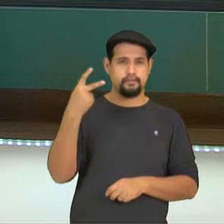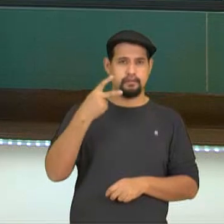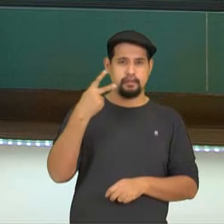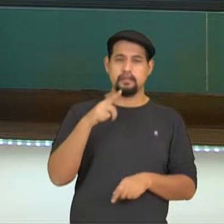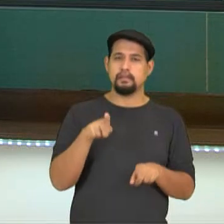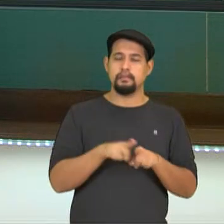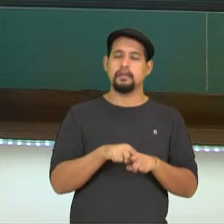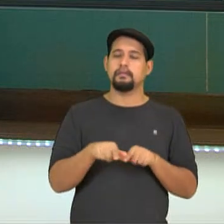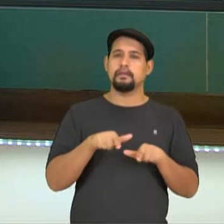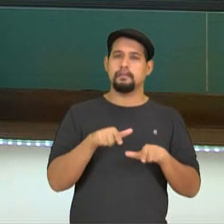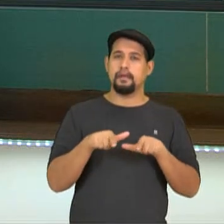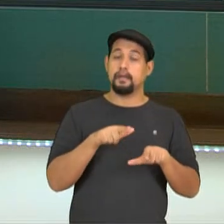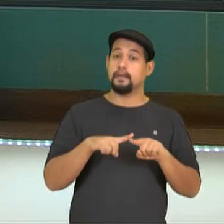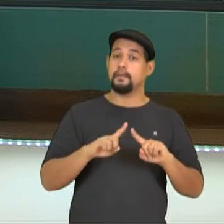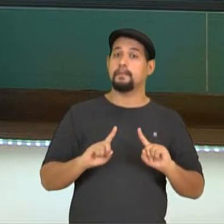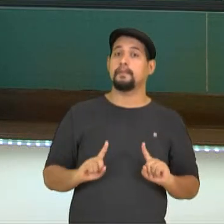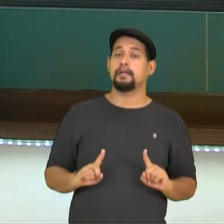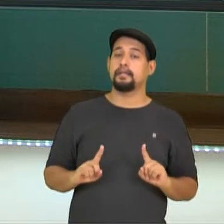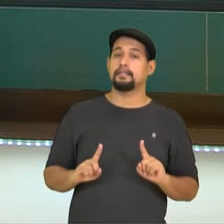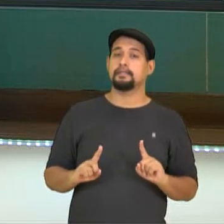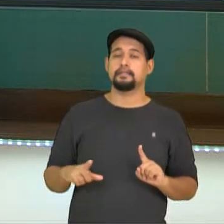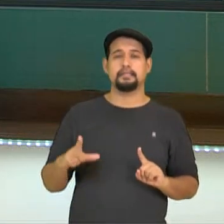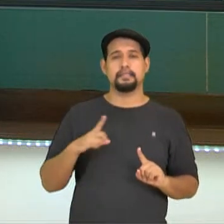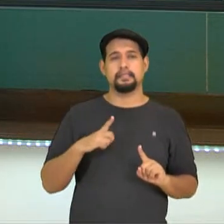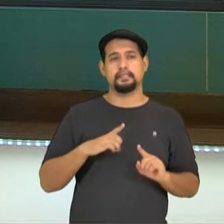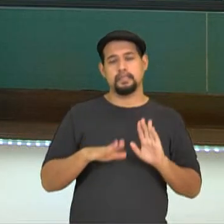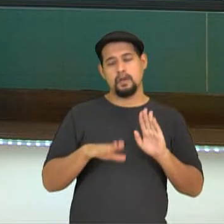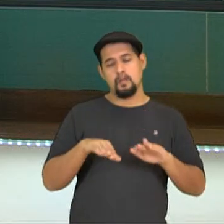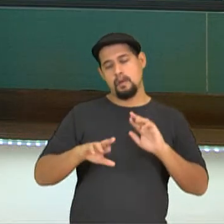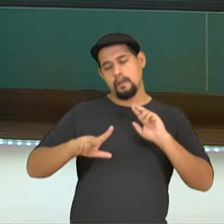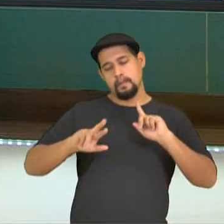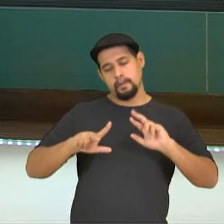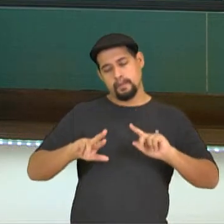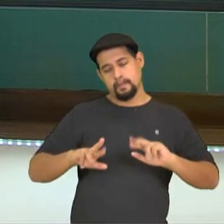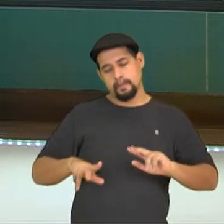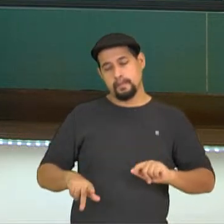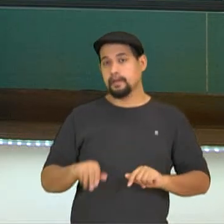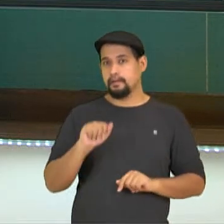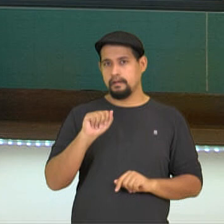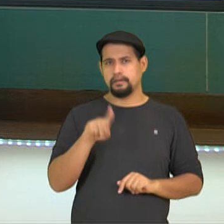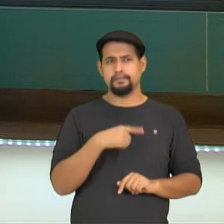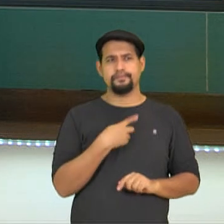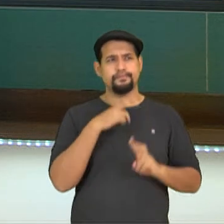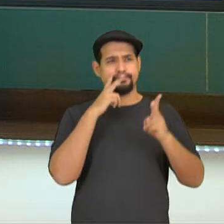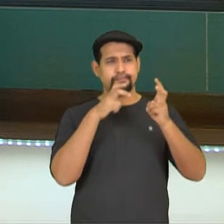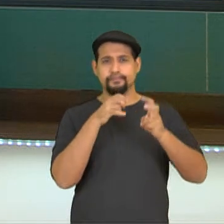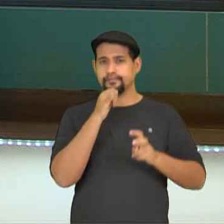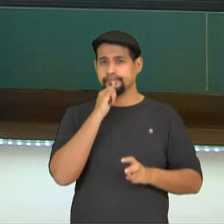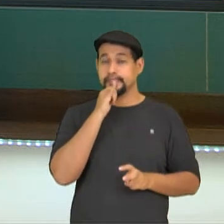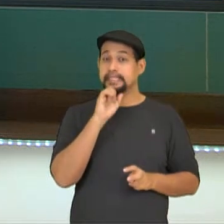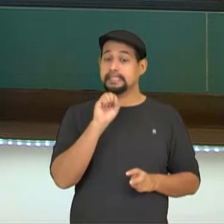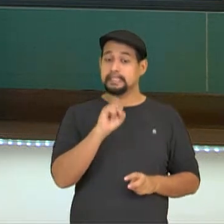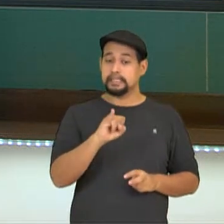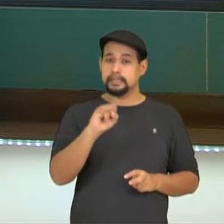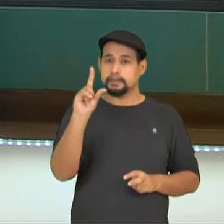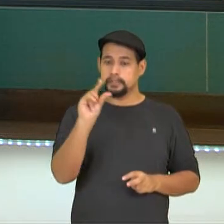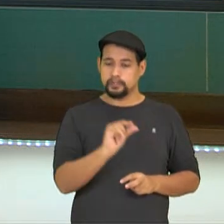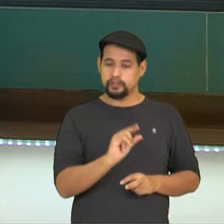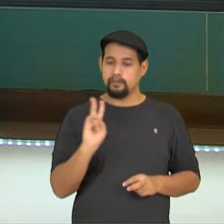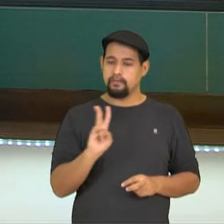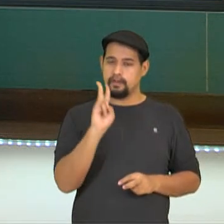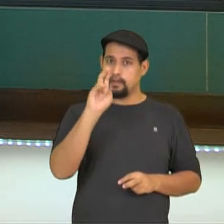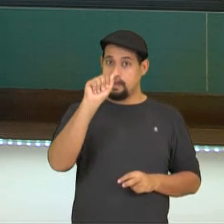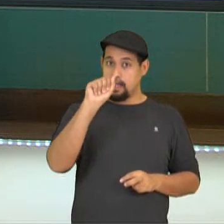Uma função quadrática, porém com algumas variações do coeficiente a. Nós vimos que quanto menor o valor absoluto de